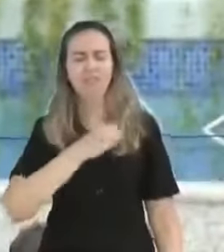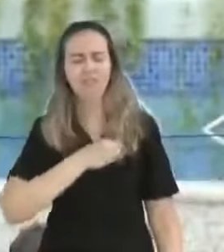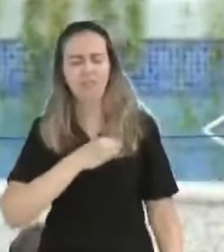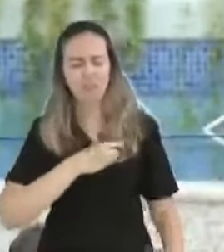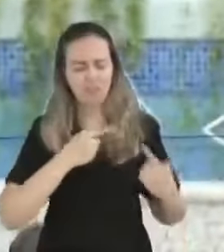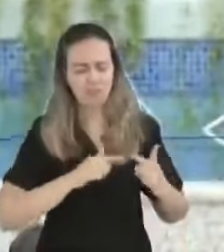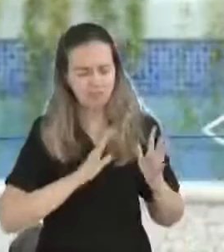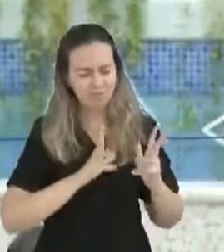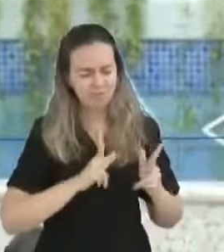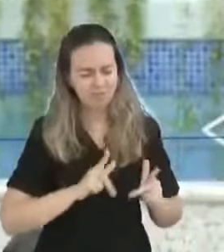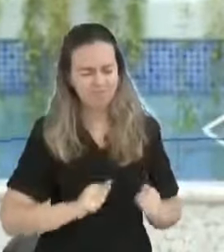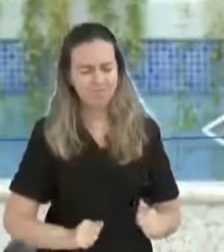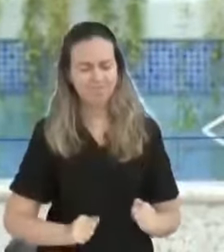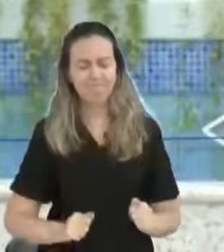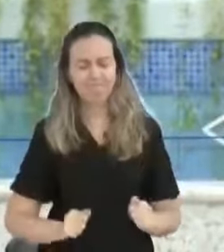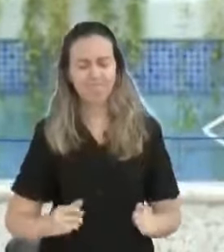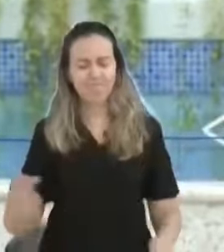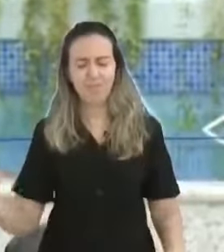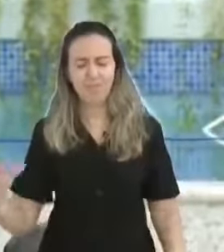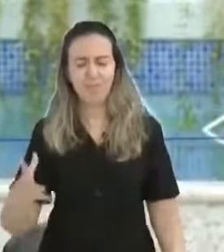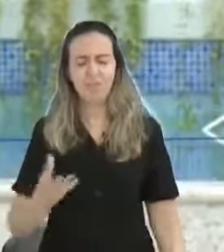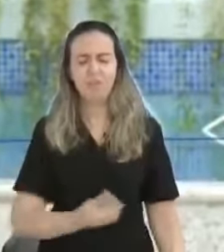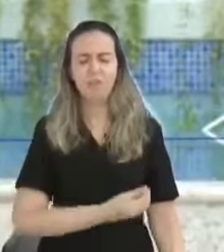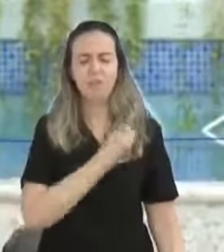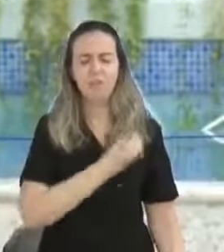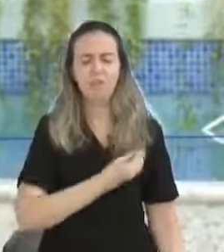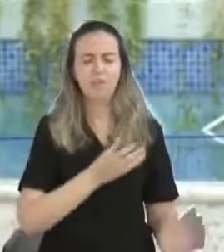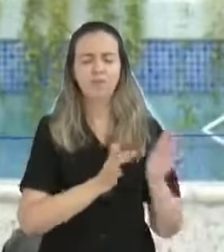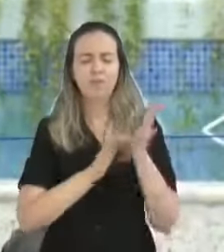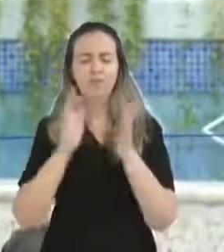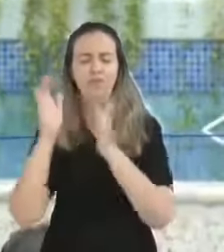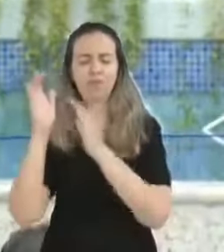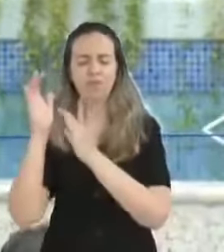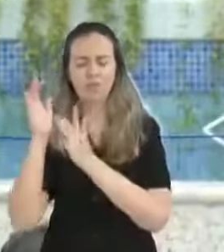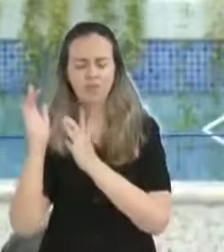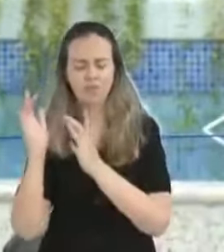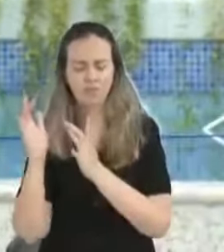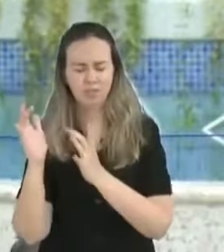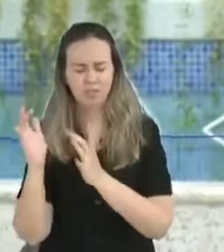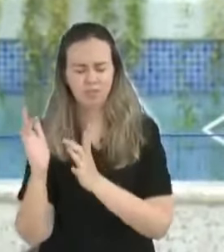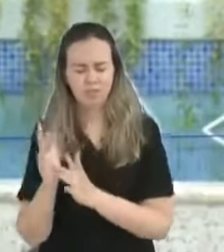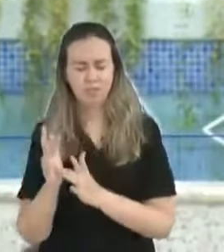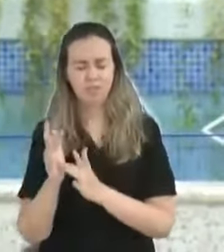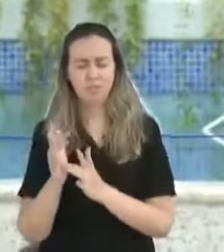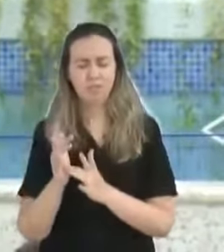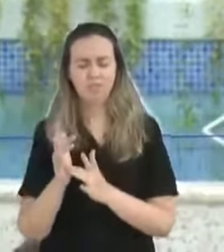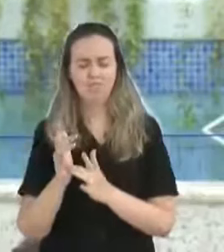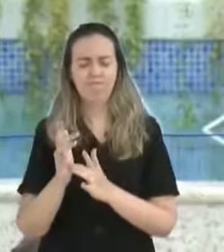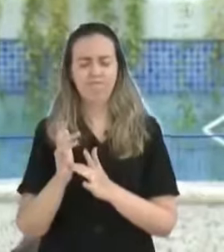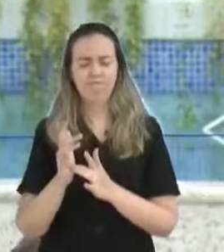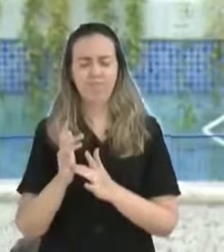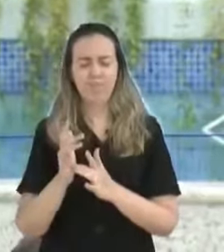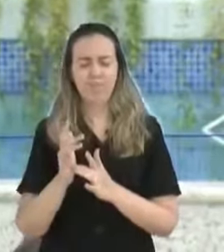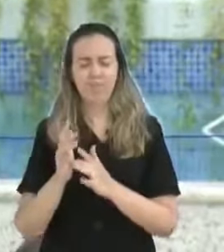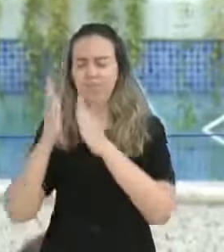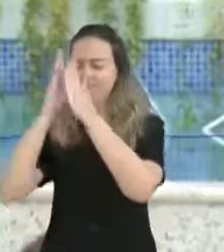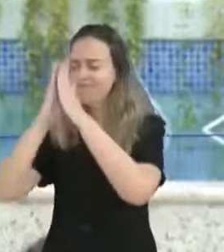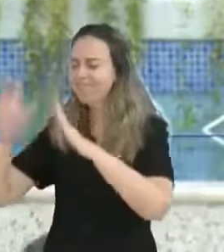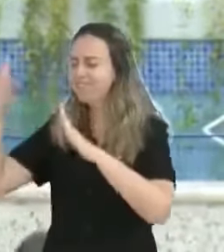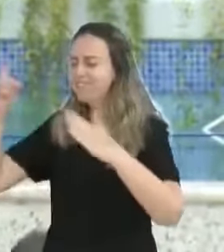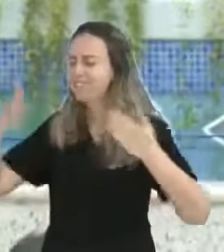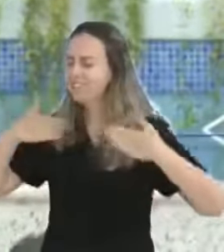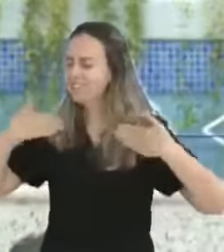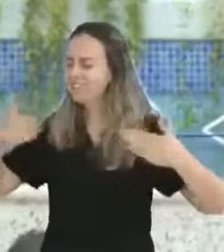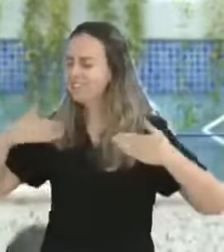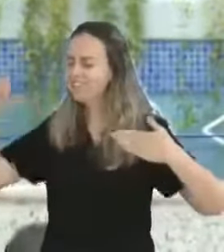seus pecados, transforma as suas vidas, Senhor, convertendo-as a Ti, para que elas possam te servir com muita